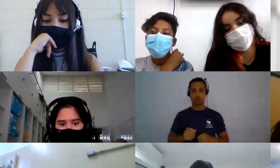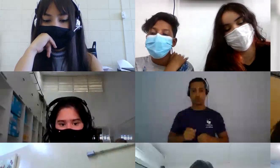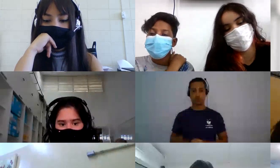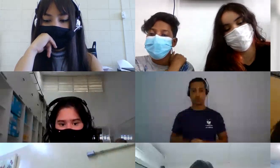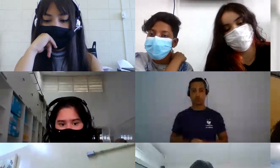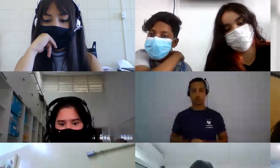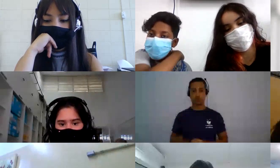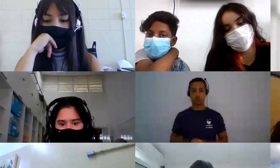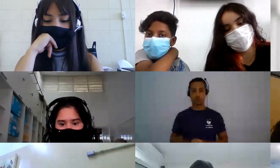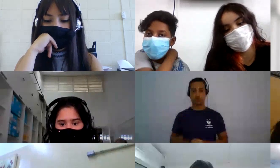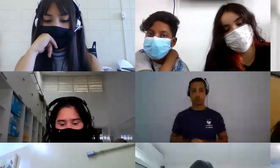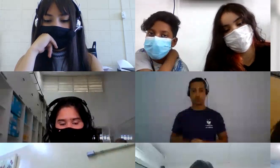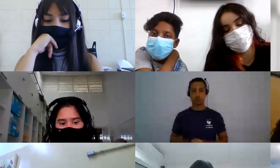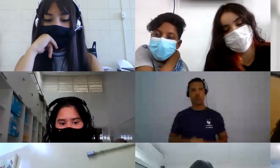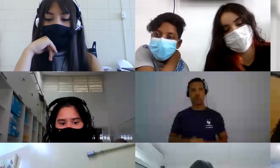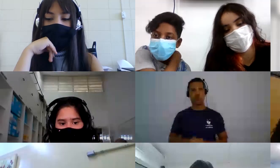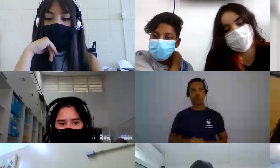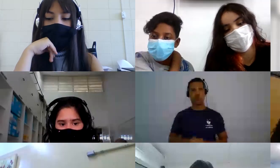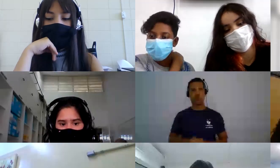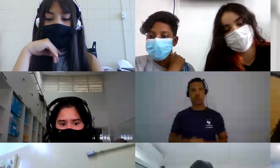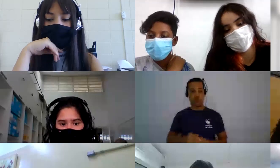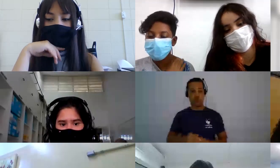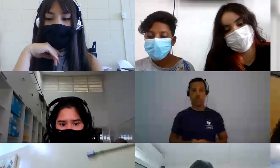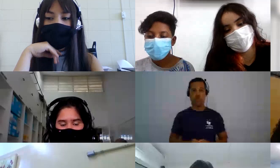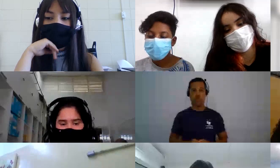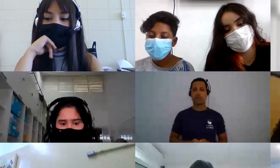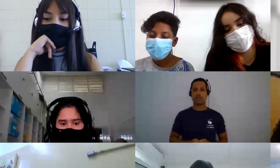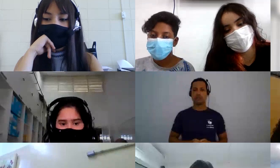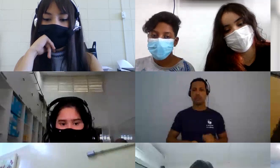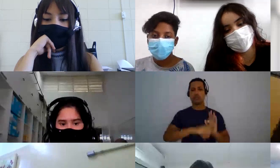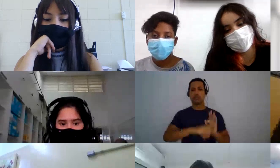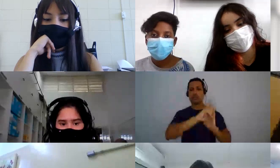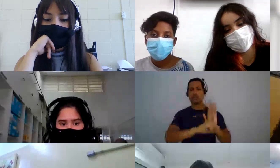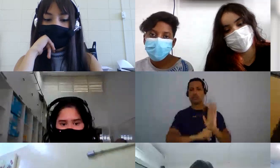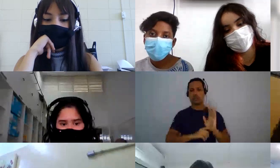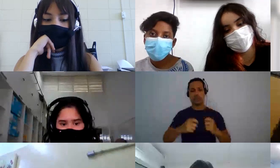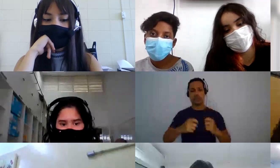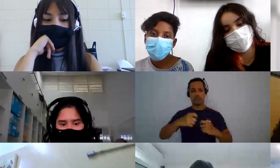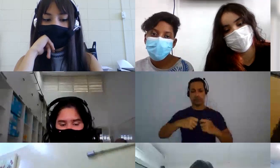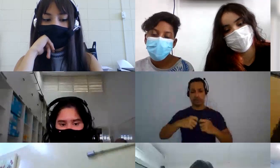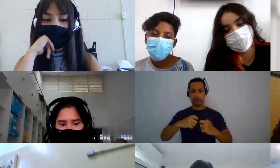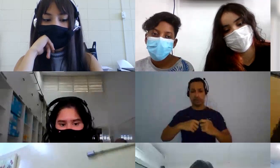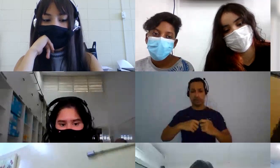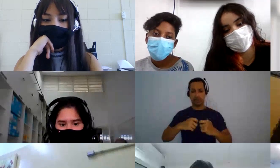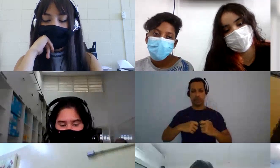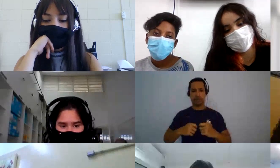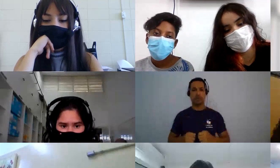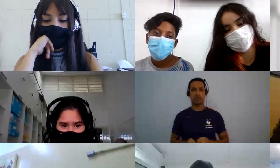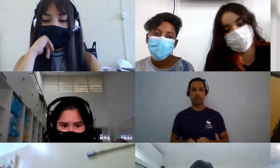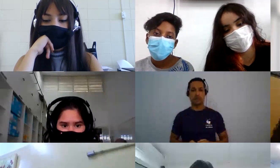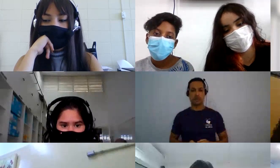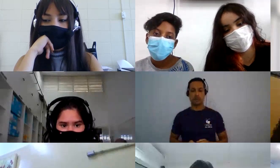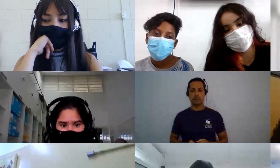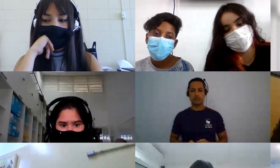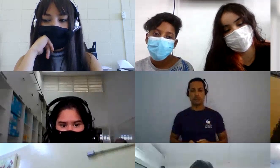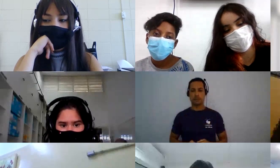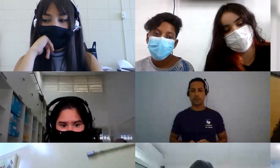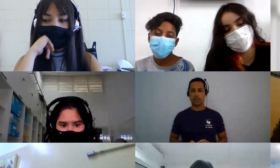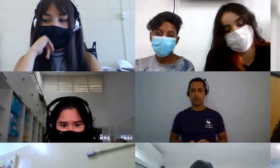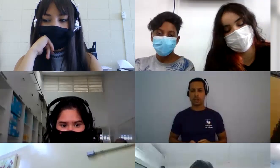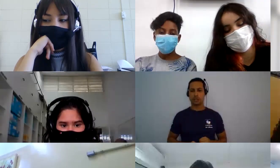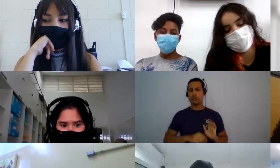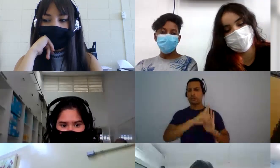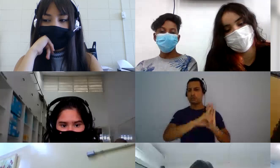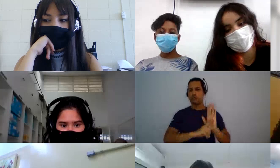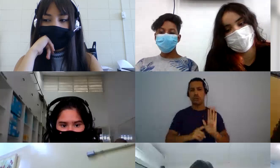isso para vocês? Porque tem gente que diz para você que direito é só não transar e tem uns que falam que direito é só transar. Direito é as duas